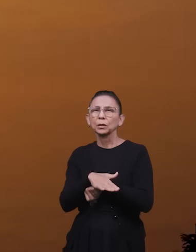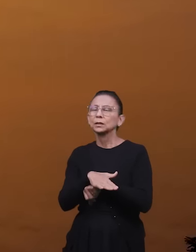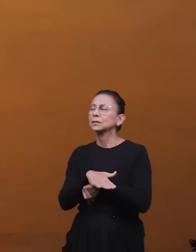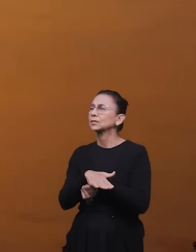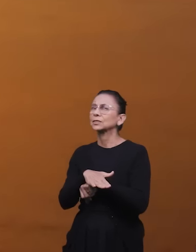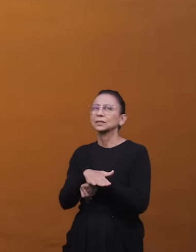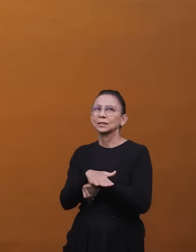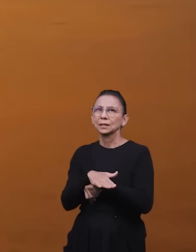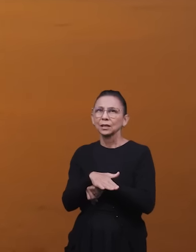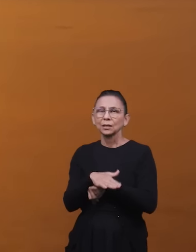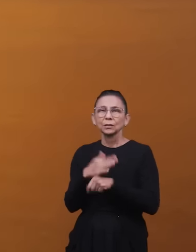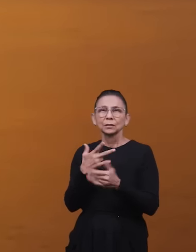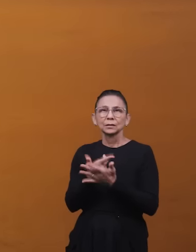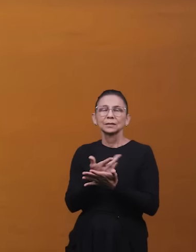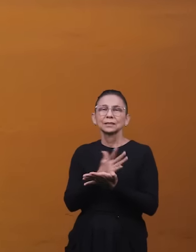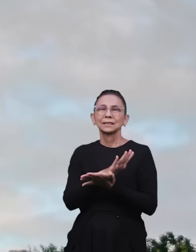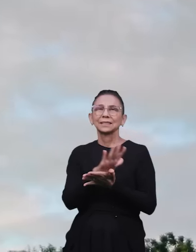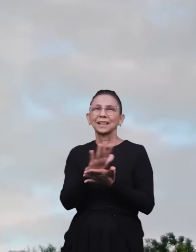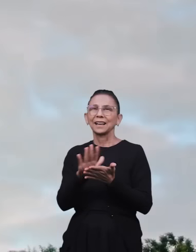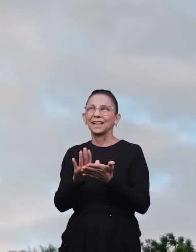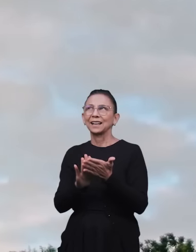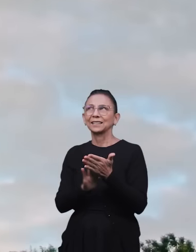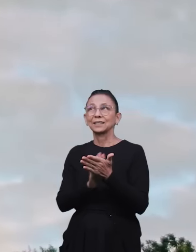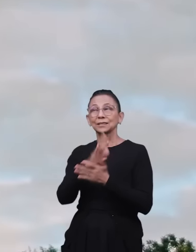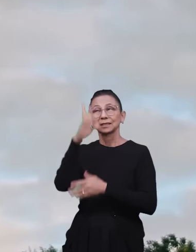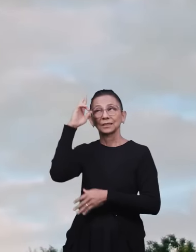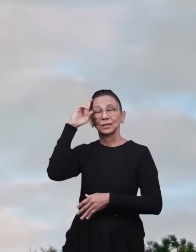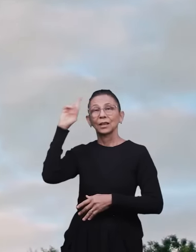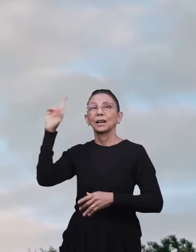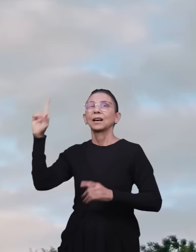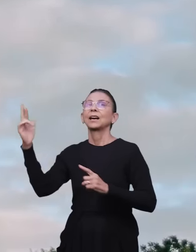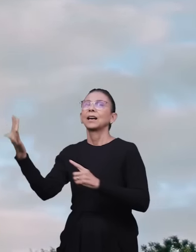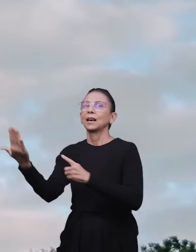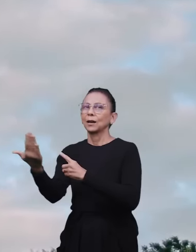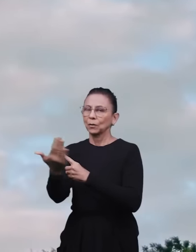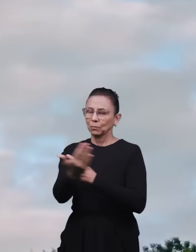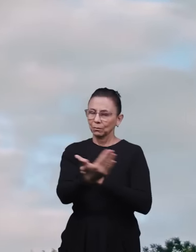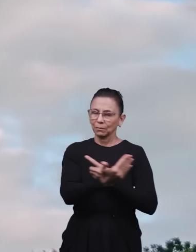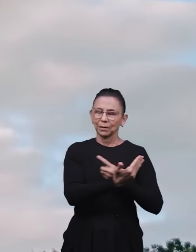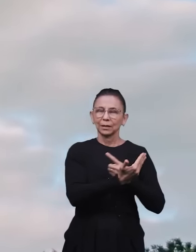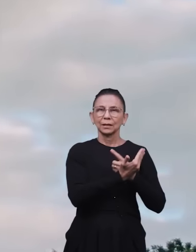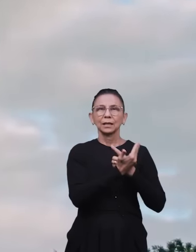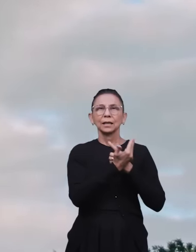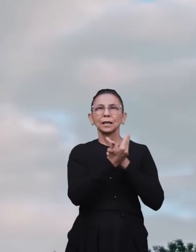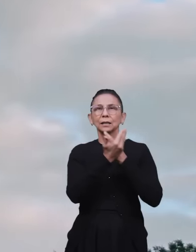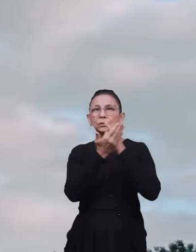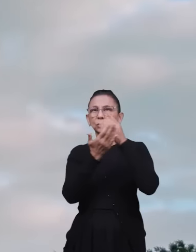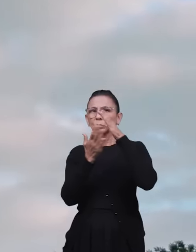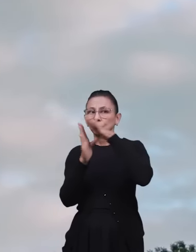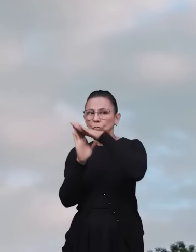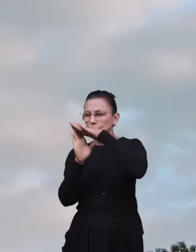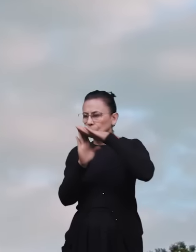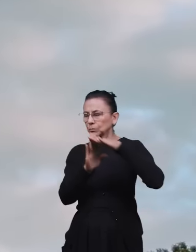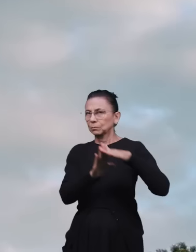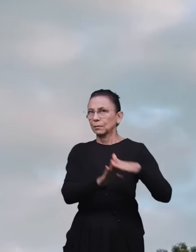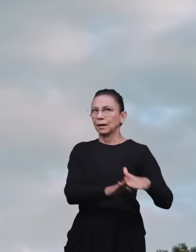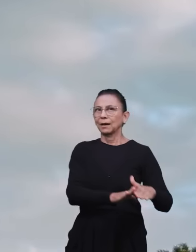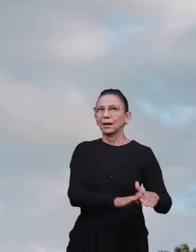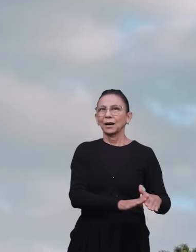te ofenderá. O Senhor é quem te guarda,